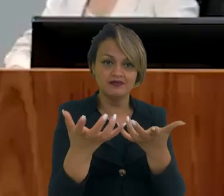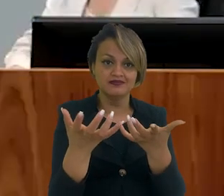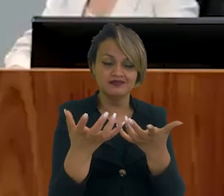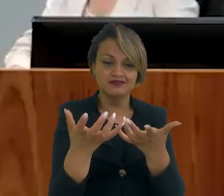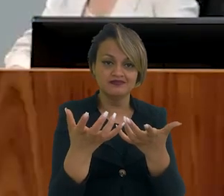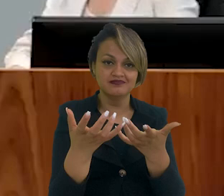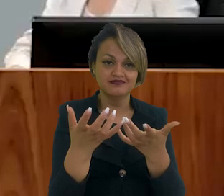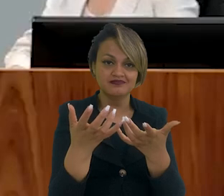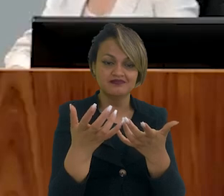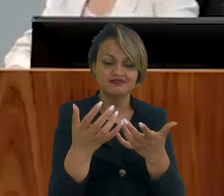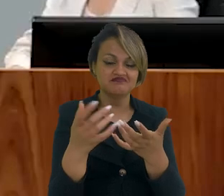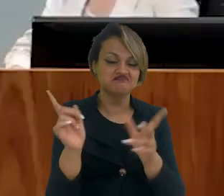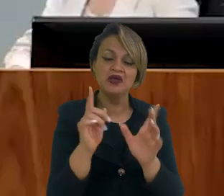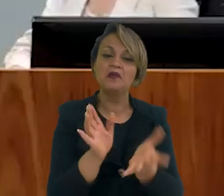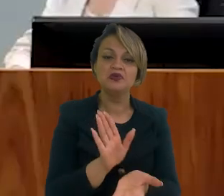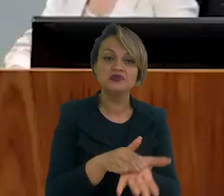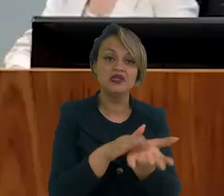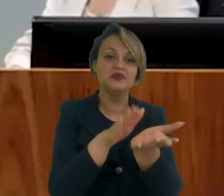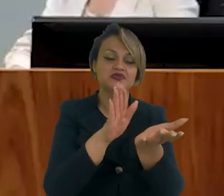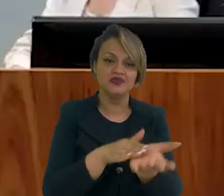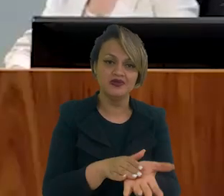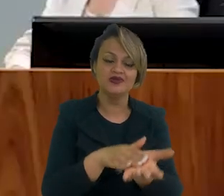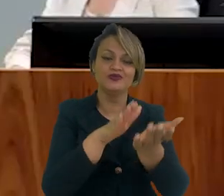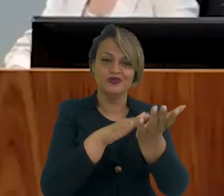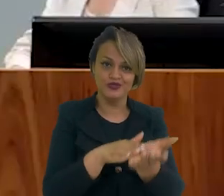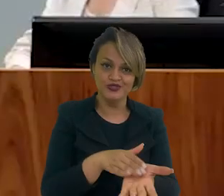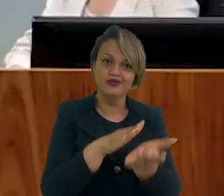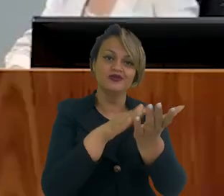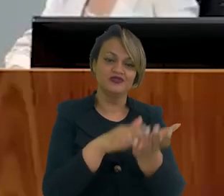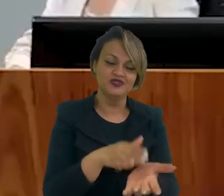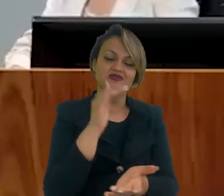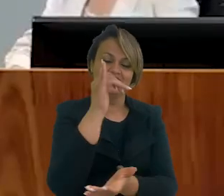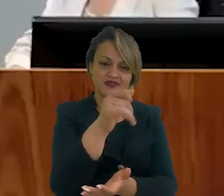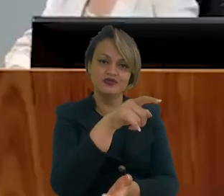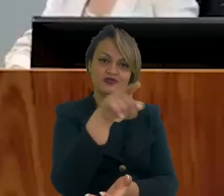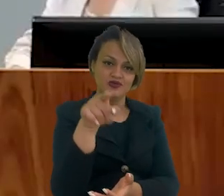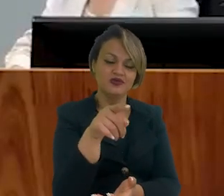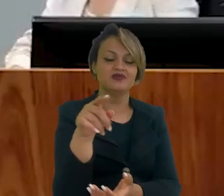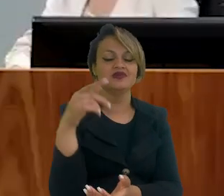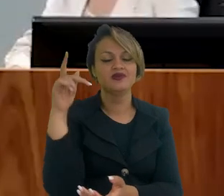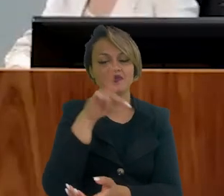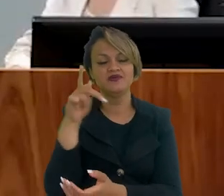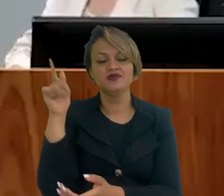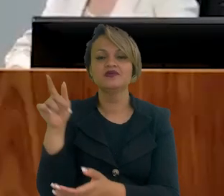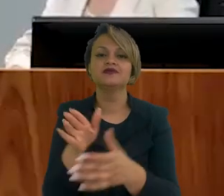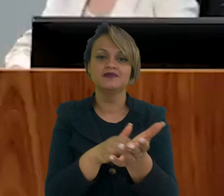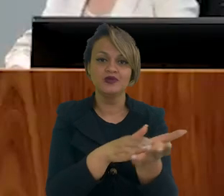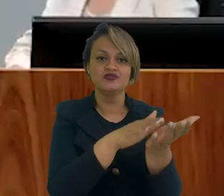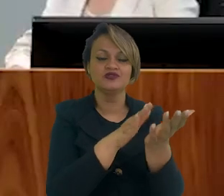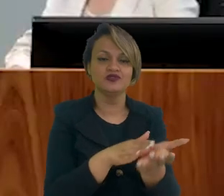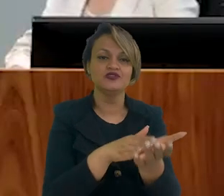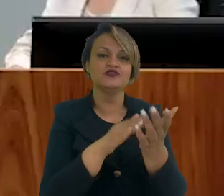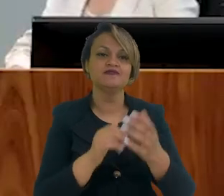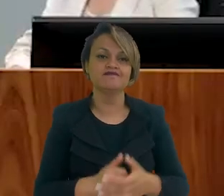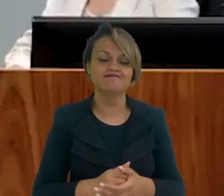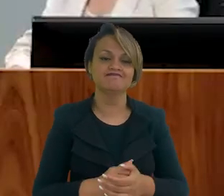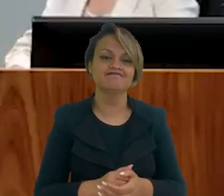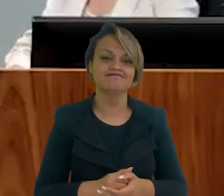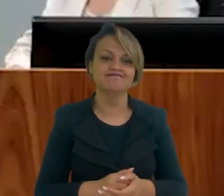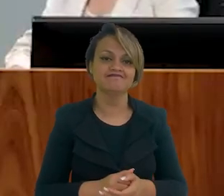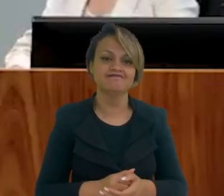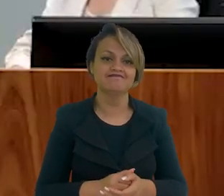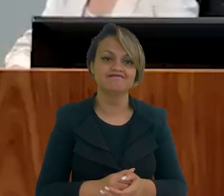plataforma Azul nós temos muitos elogios dezenas de elogios vamos repassar